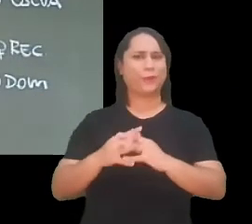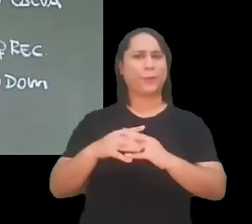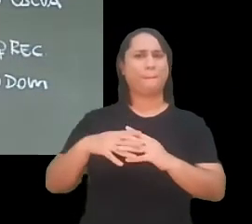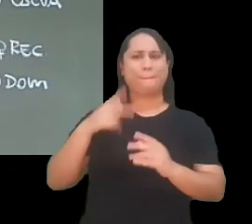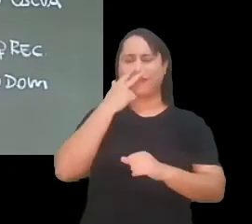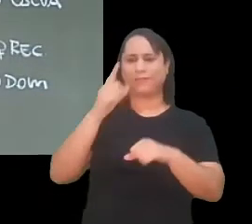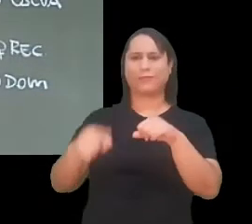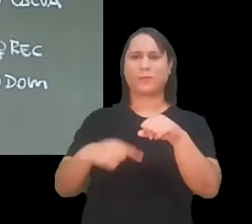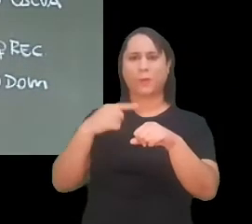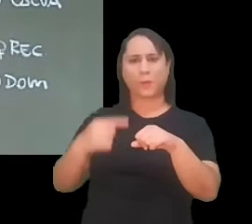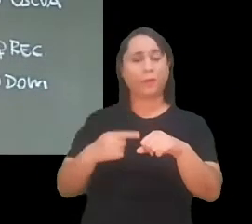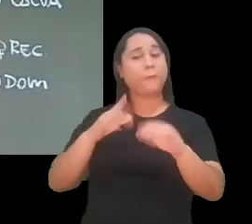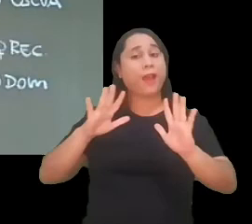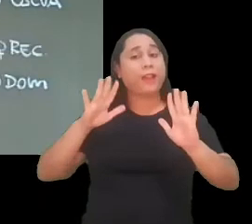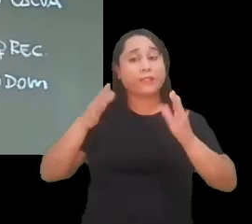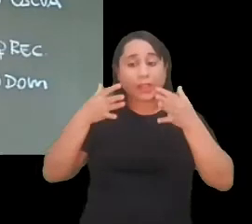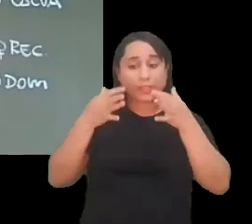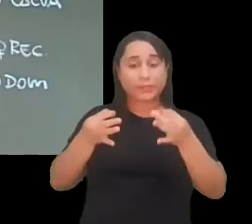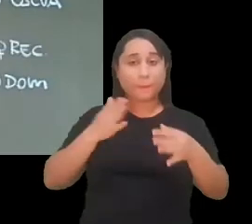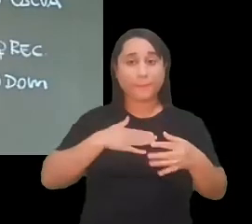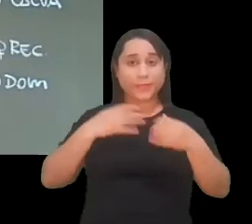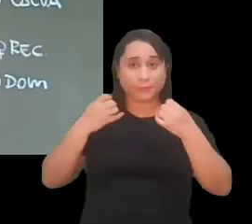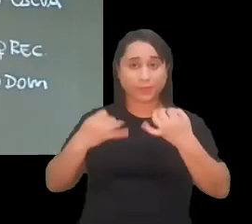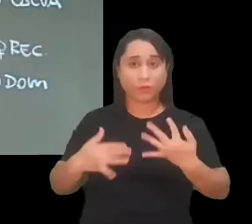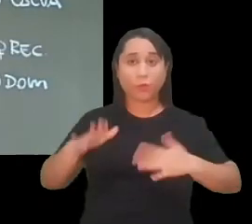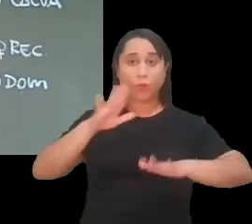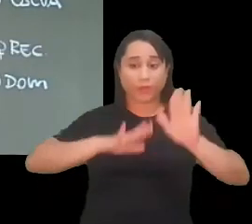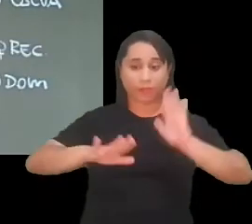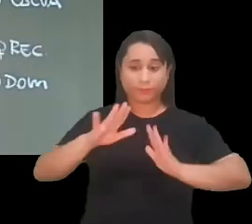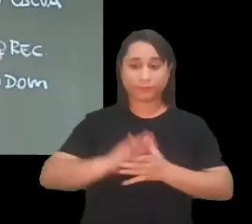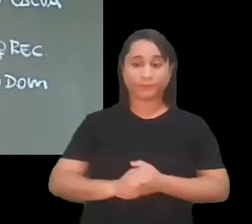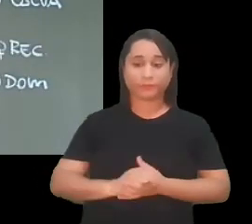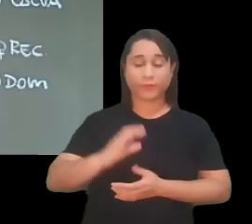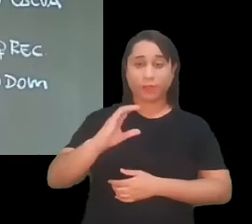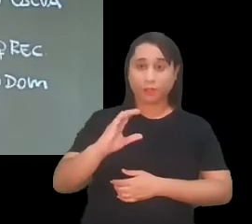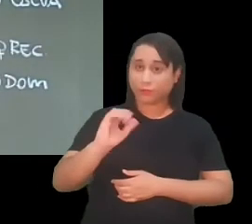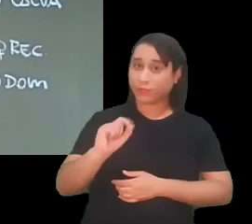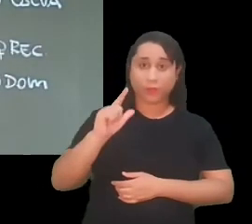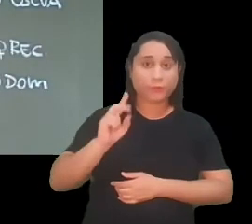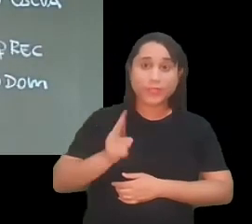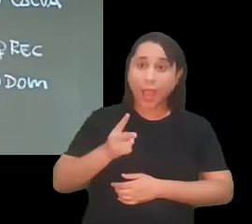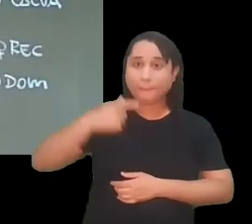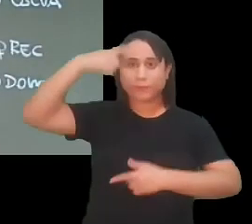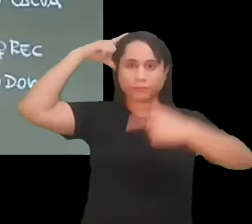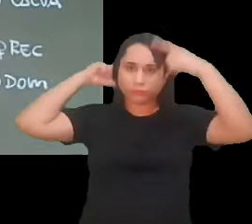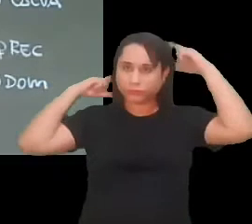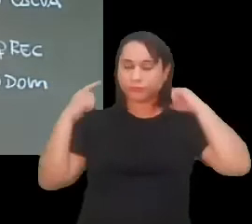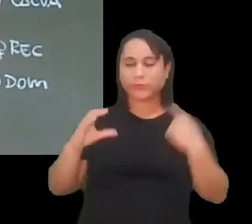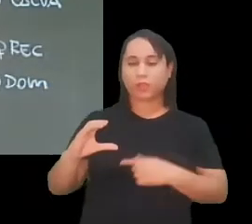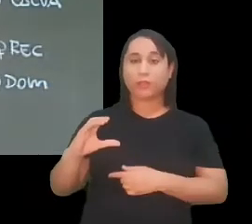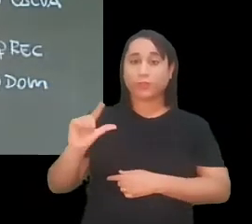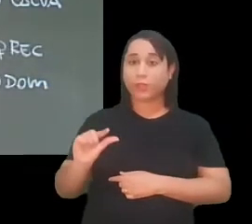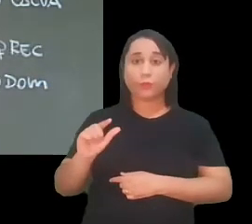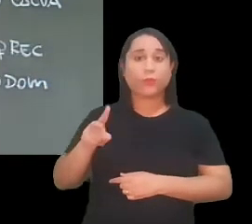entender. Só lembre, cuidado não confundir. O Czão sempre vai causar calvície, o Czinho sempre não vai causar. Só que em homens o Czão